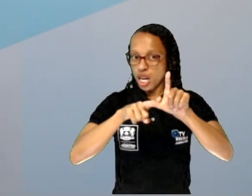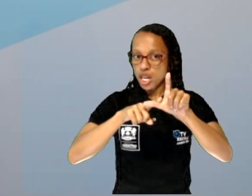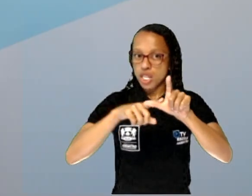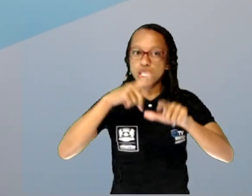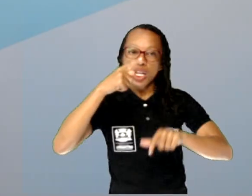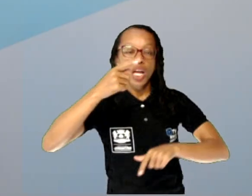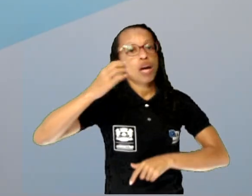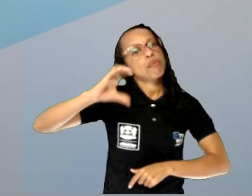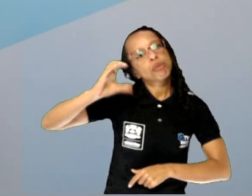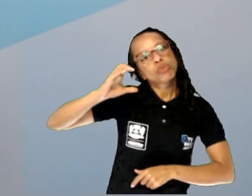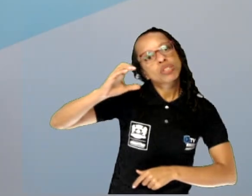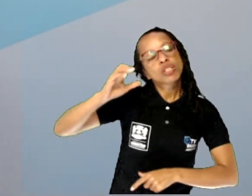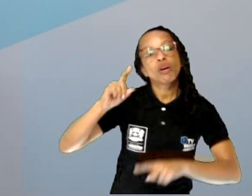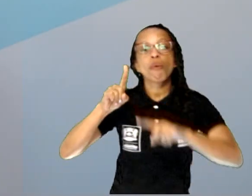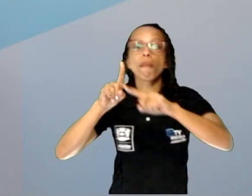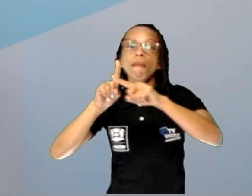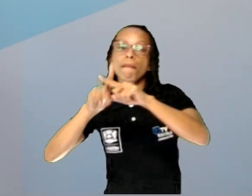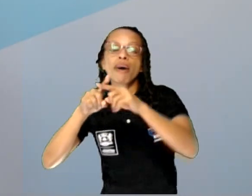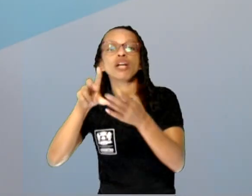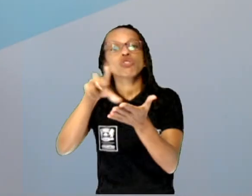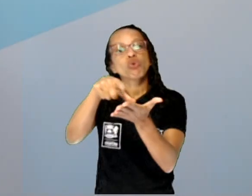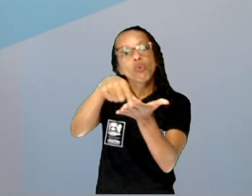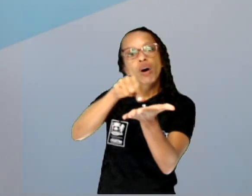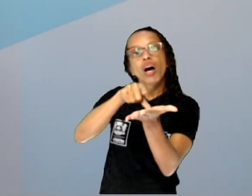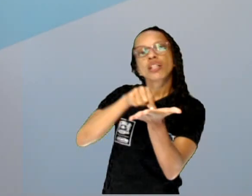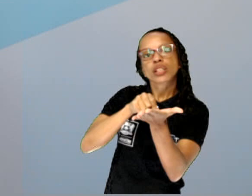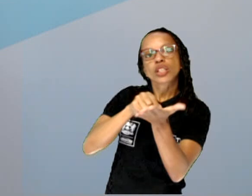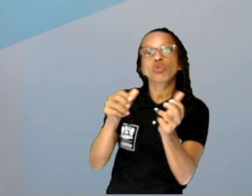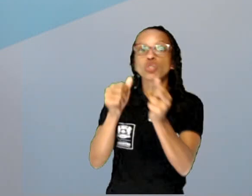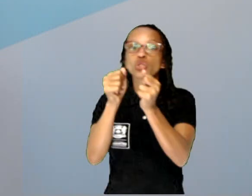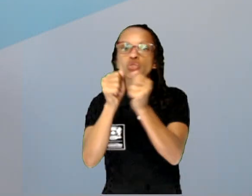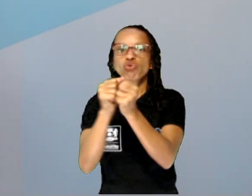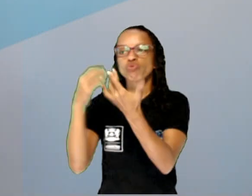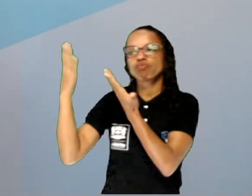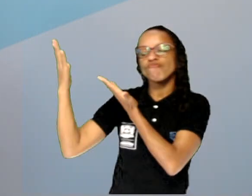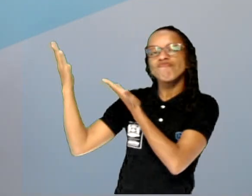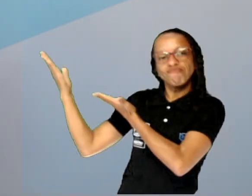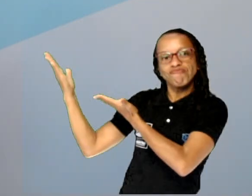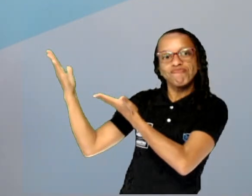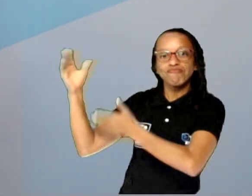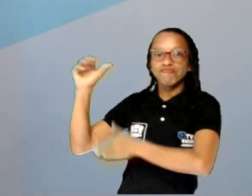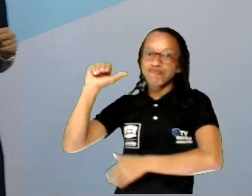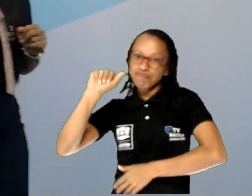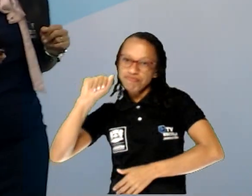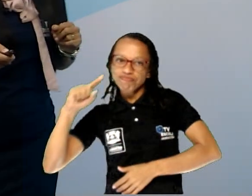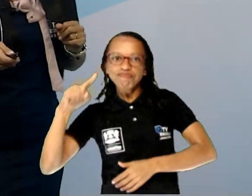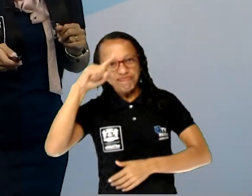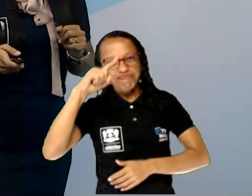um é a, juntos, formando aqui, ó, mostra a crase. É um fenômeno.